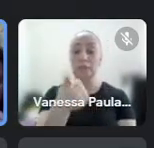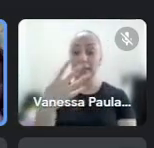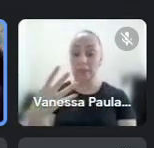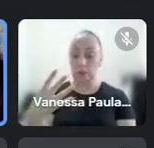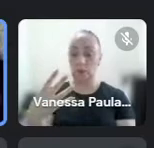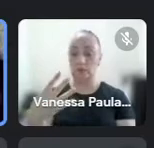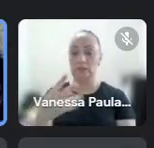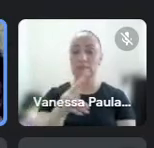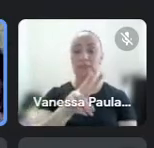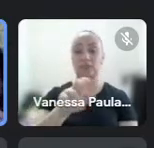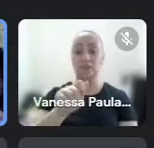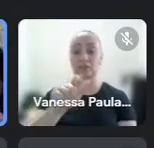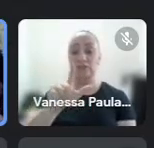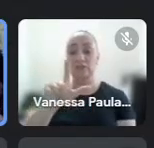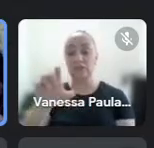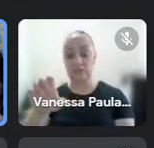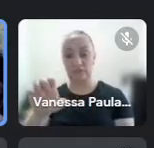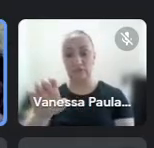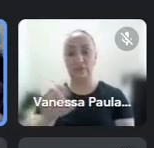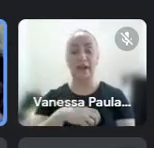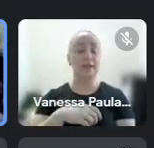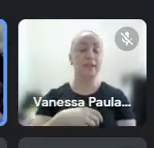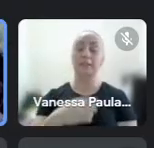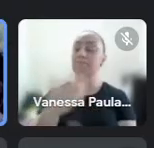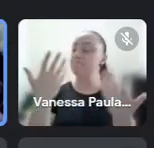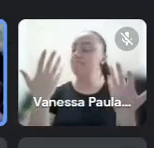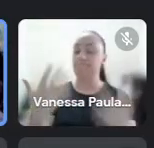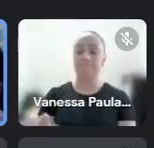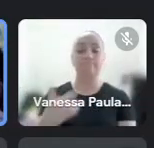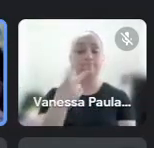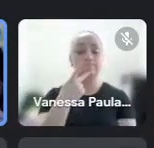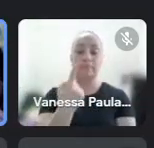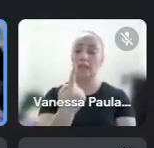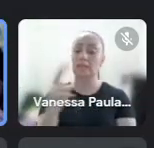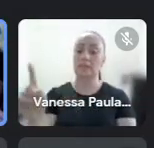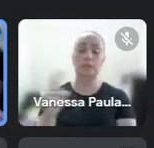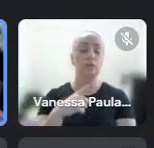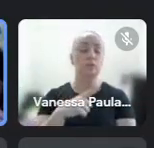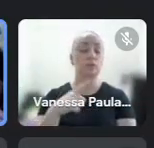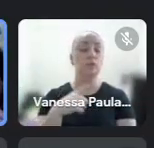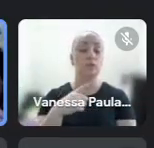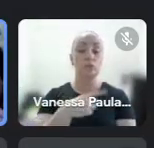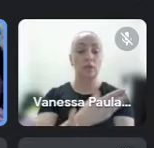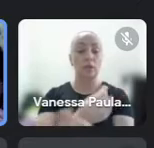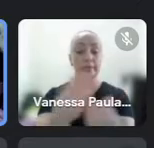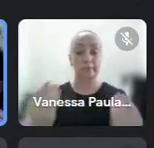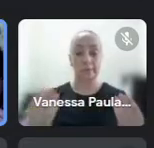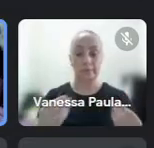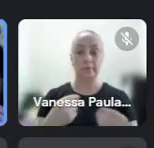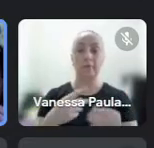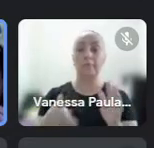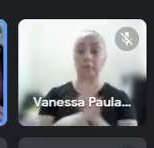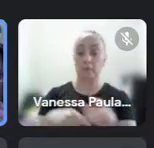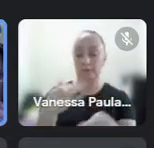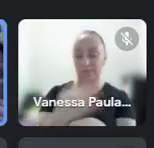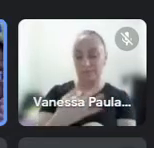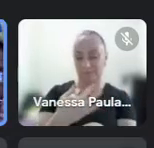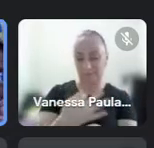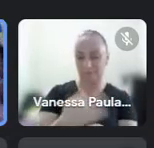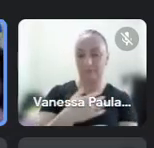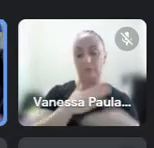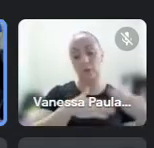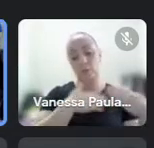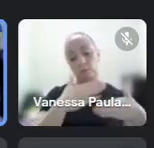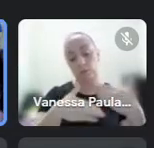Vale ela negava que havia uma concentração grande de minerais, né, passando pelo processo